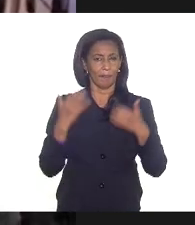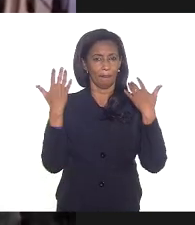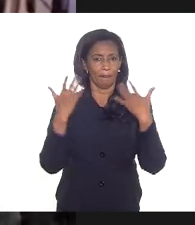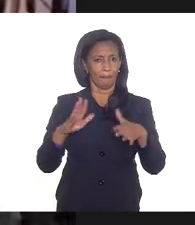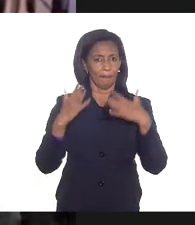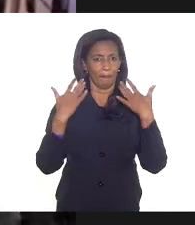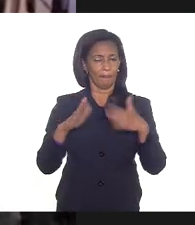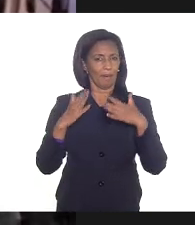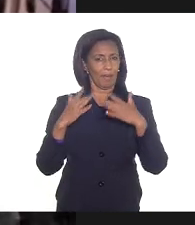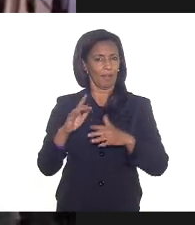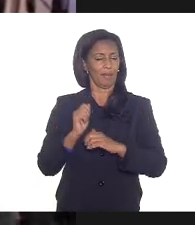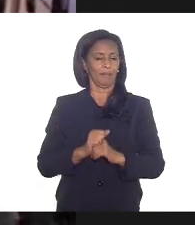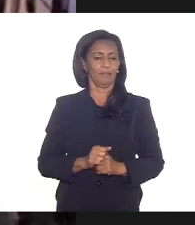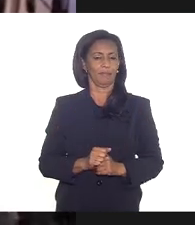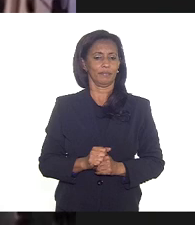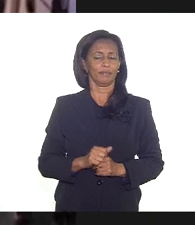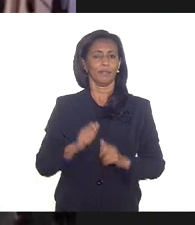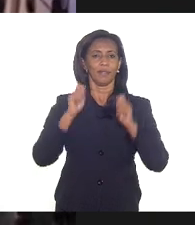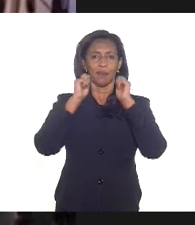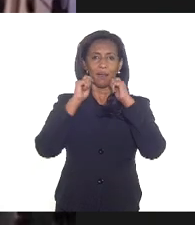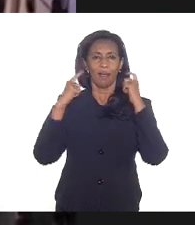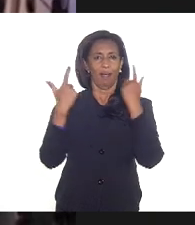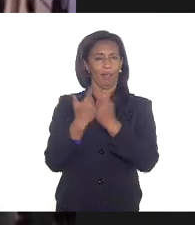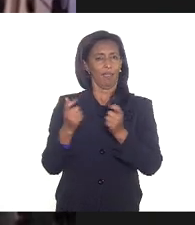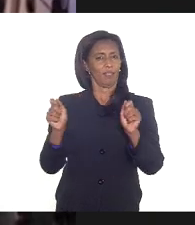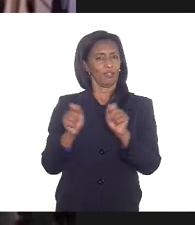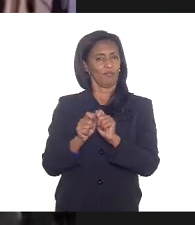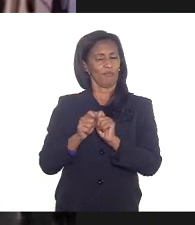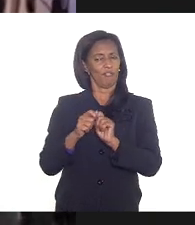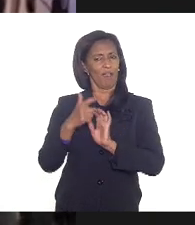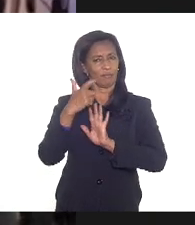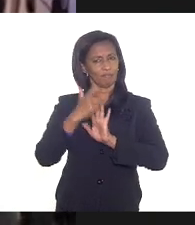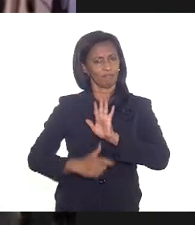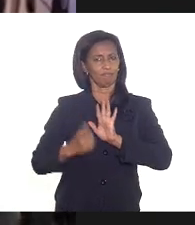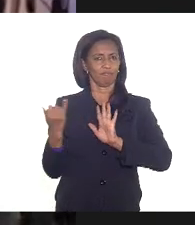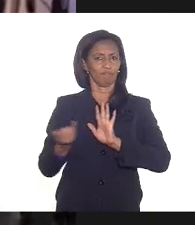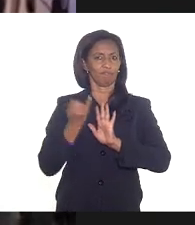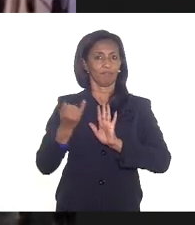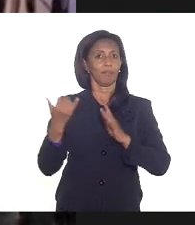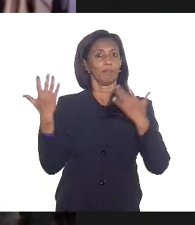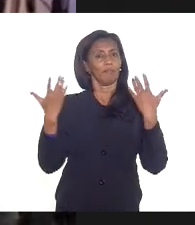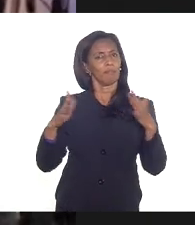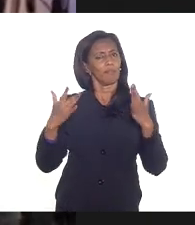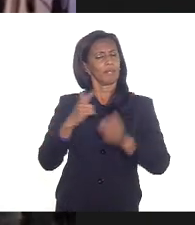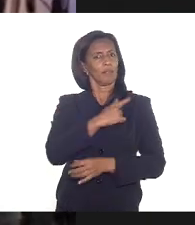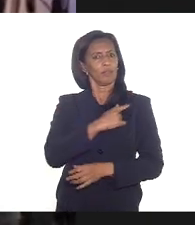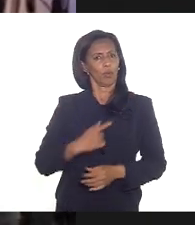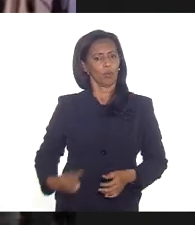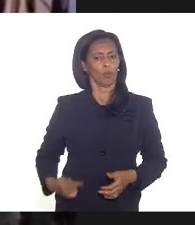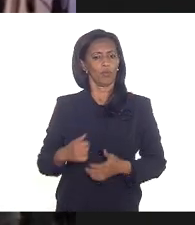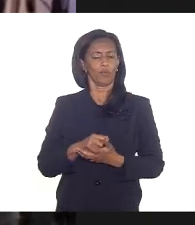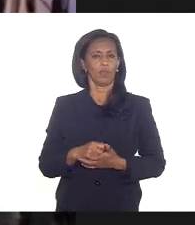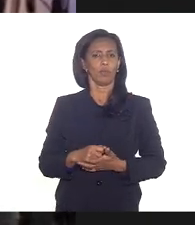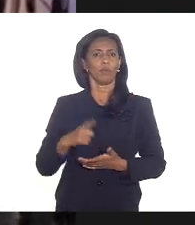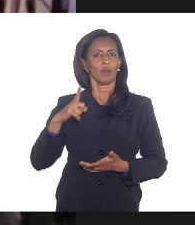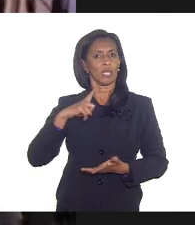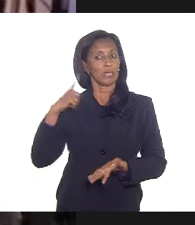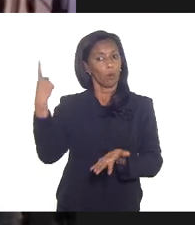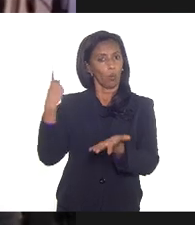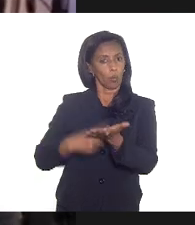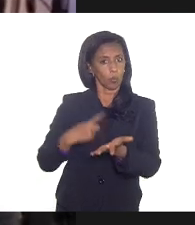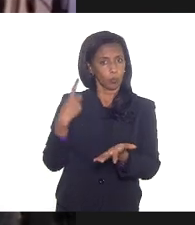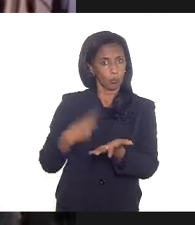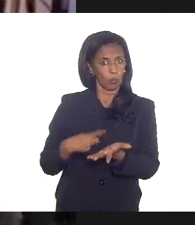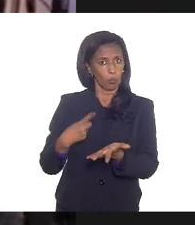essa paz aí no seu papel e parabéns ao governo e também tem o manter o acordo